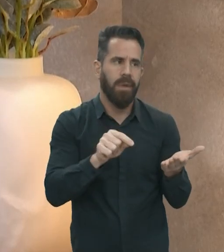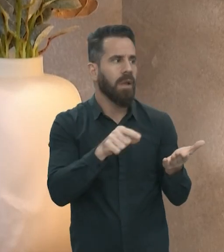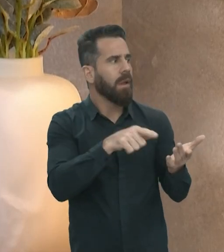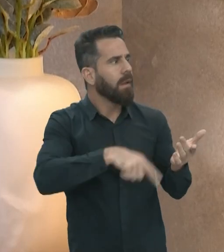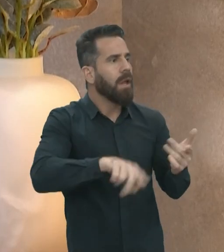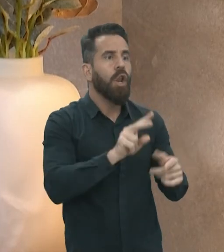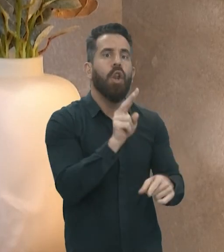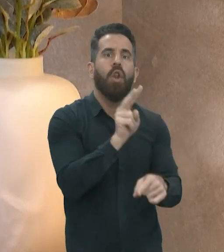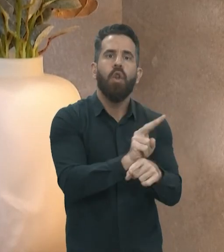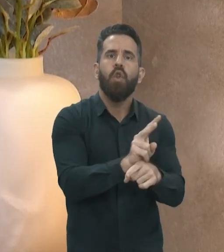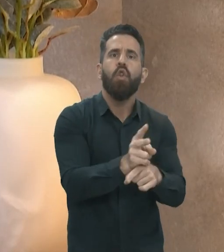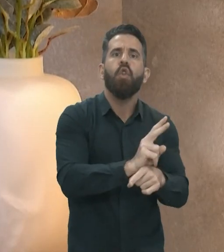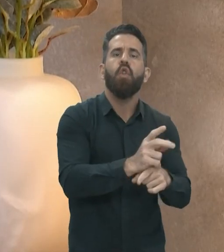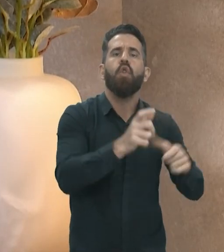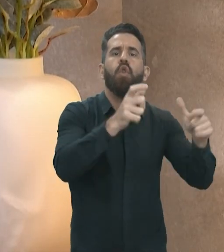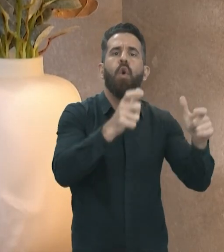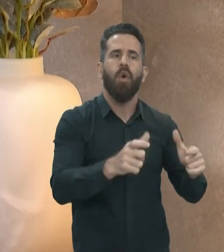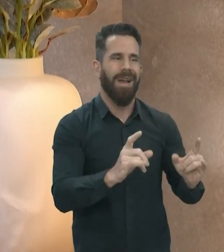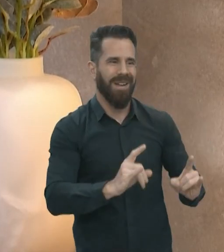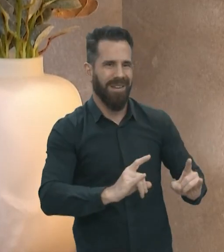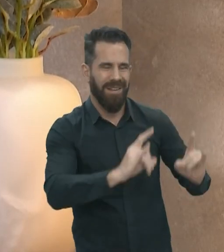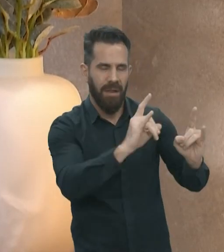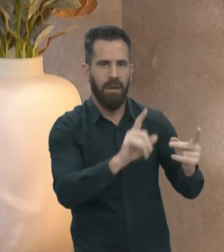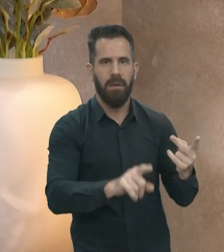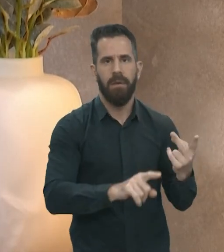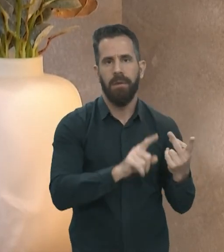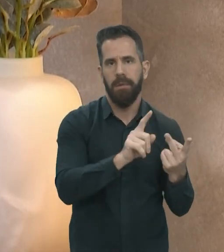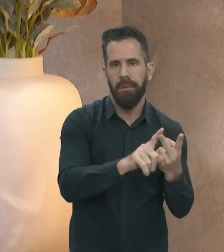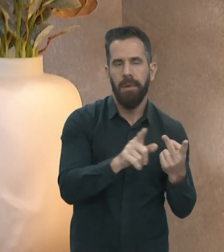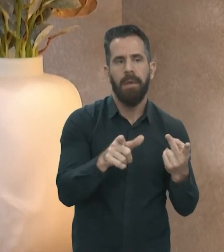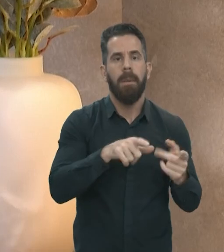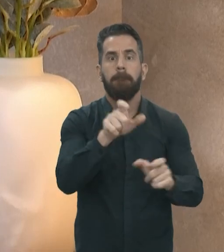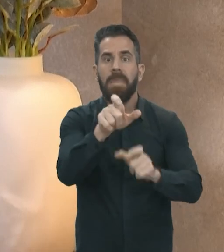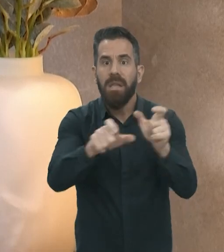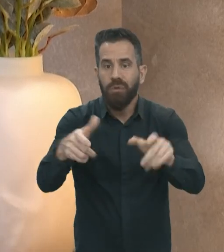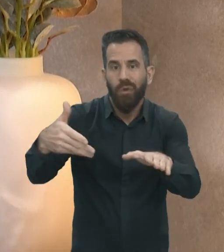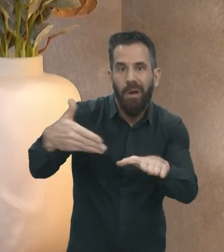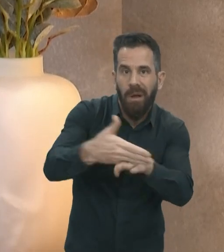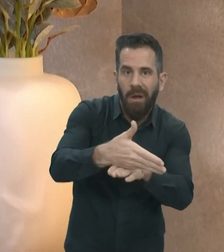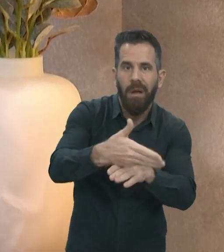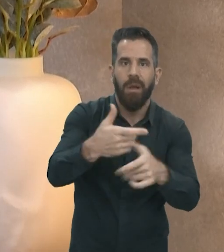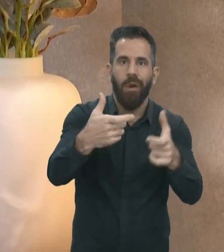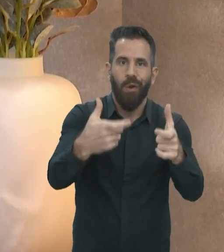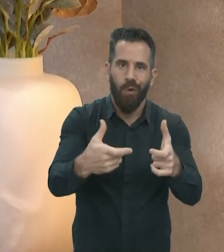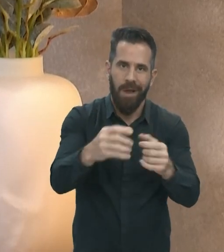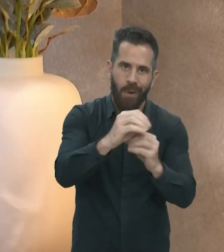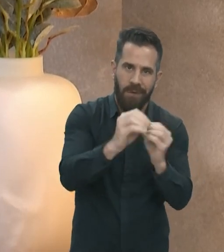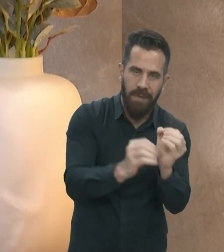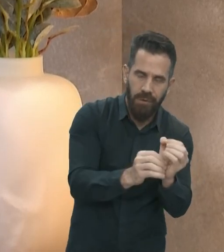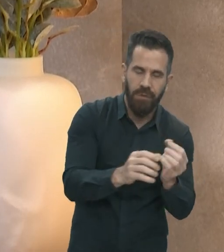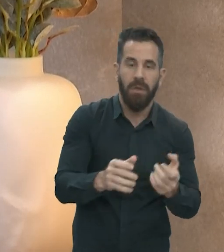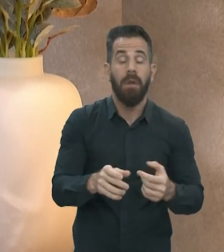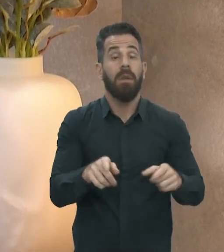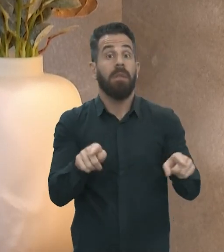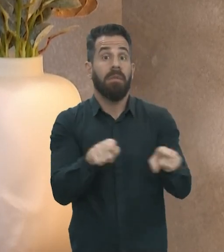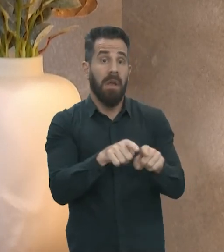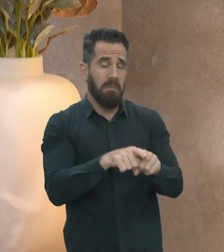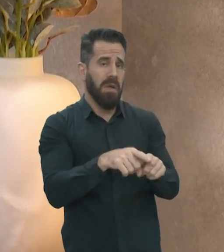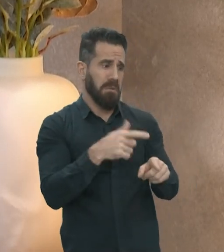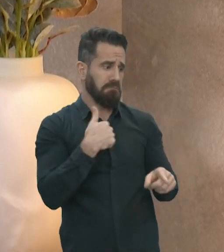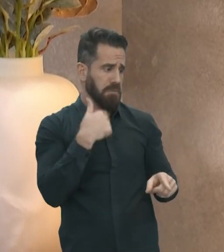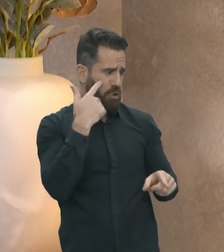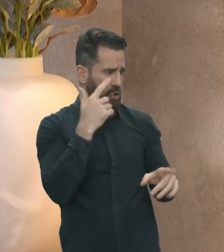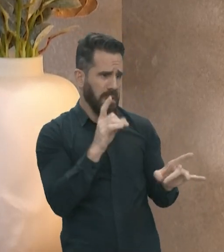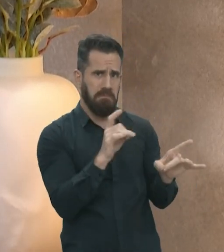campings da UFG. E cabe a nós, primeiro, fortalecermos o sistema que já está instituído, Então, nós temos